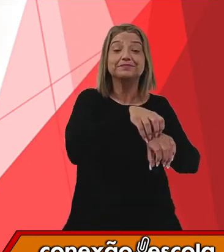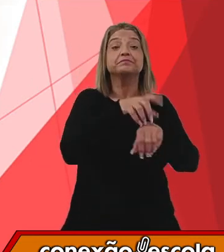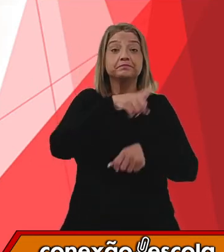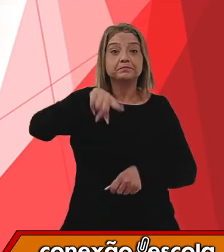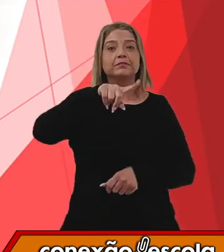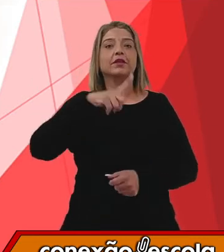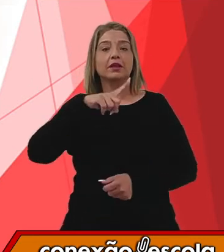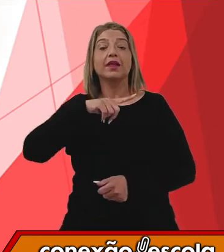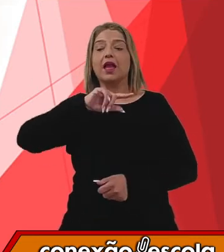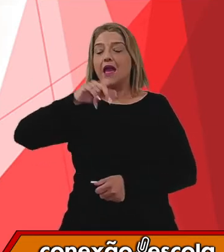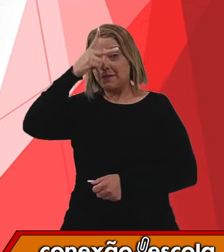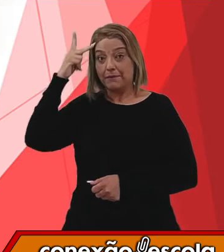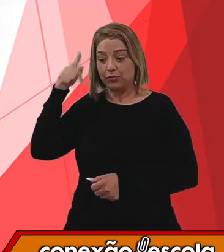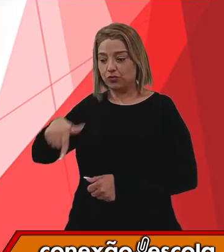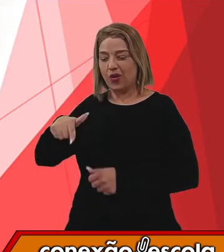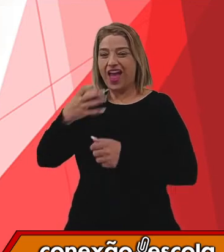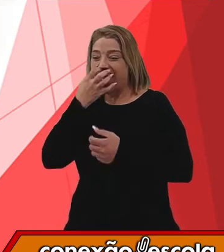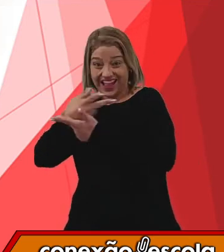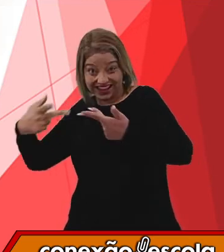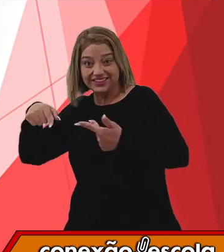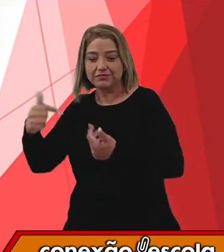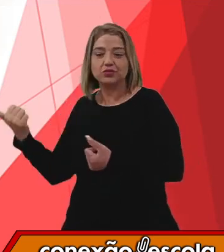animais, diminuindo o tempo das viagens.